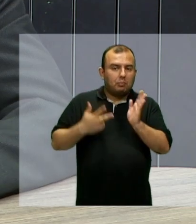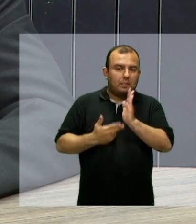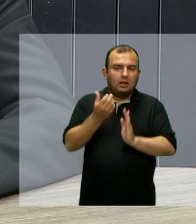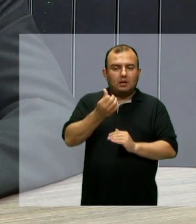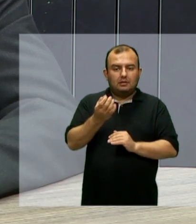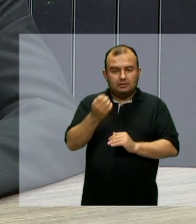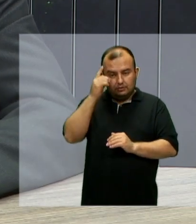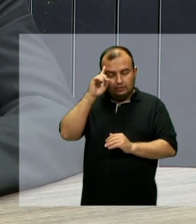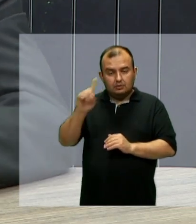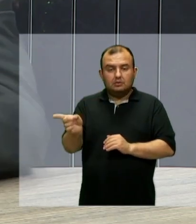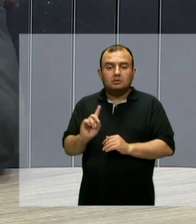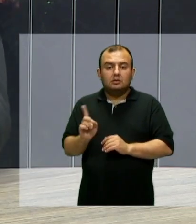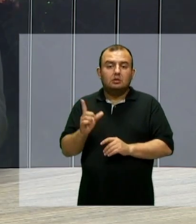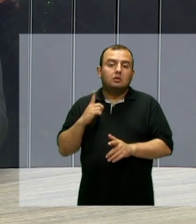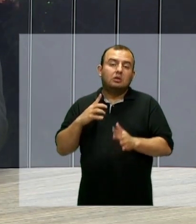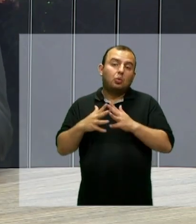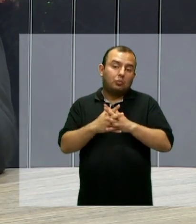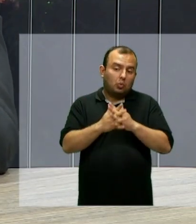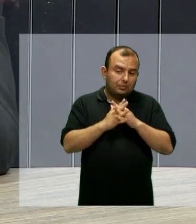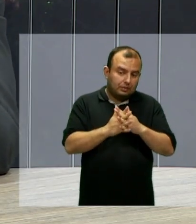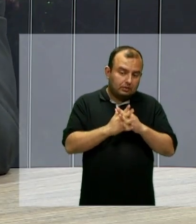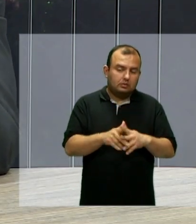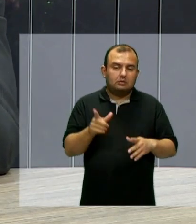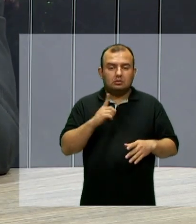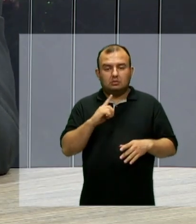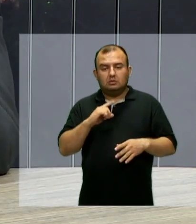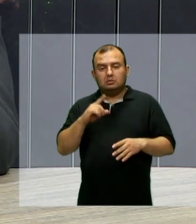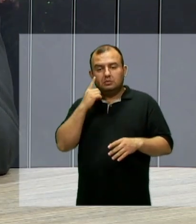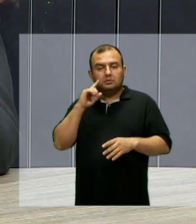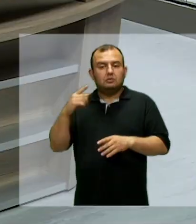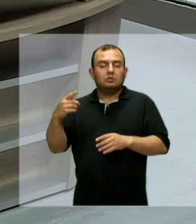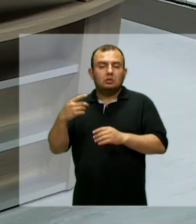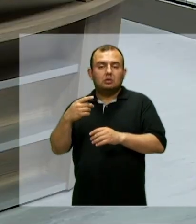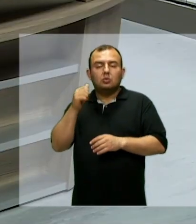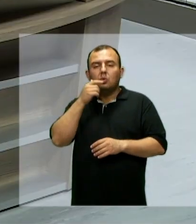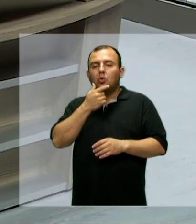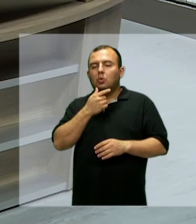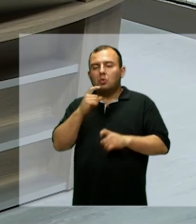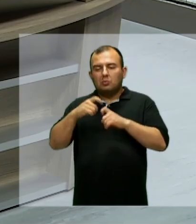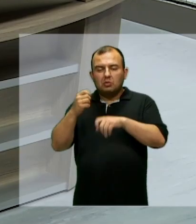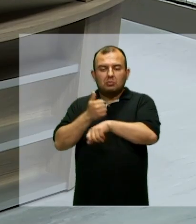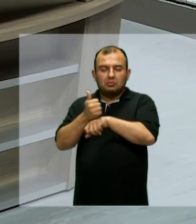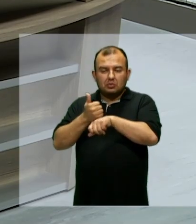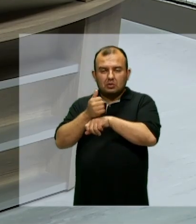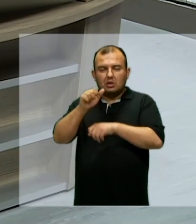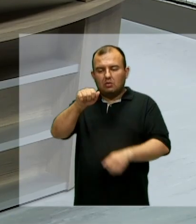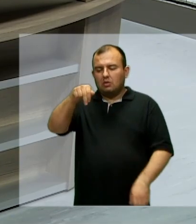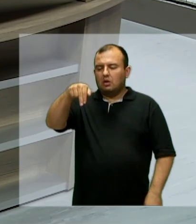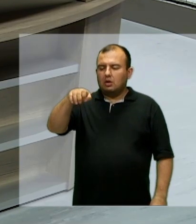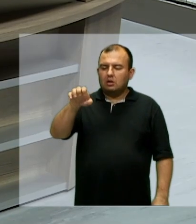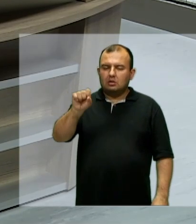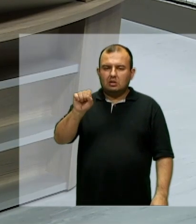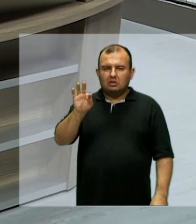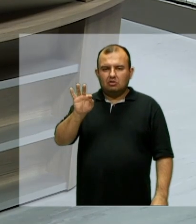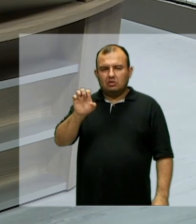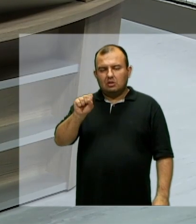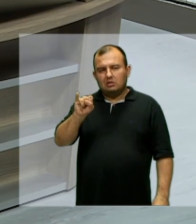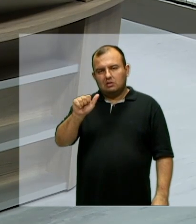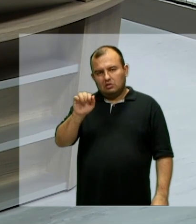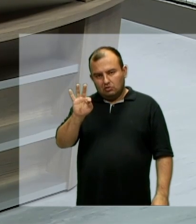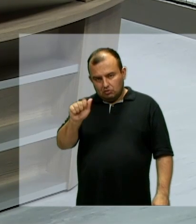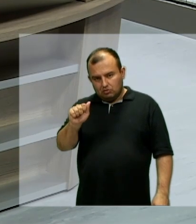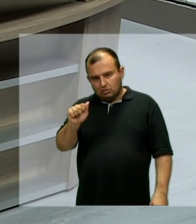mas porque tem uma complicação, precisa do parecer do anestesista, mas assim, habitualmente nós estamos